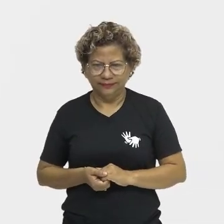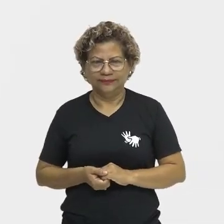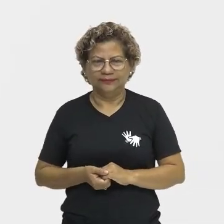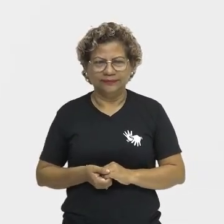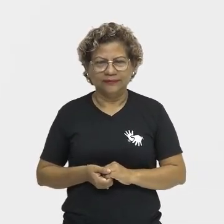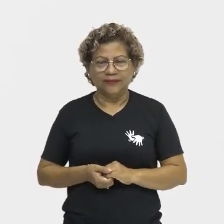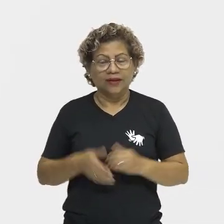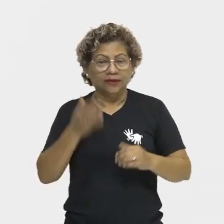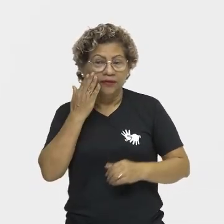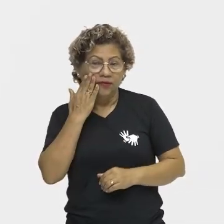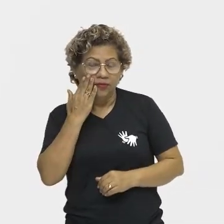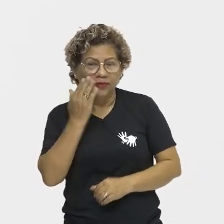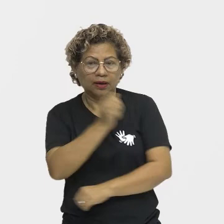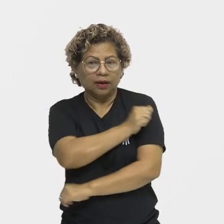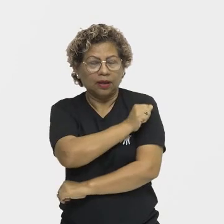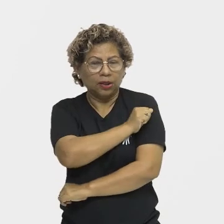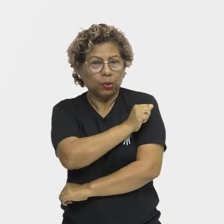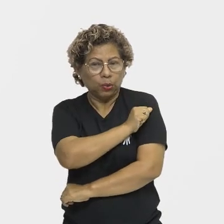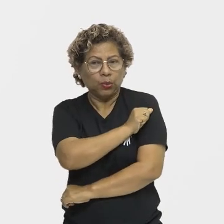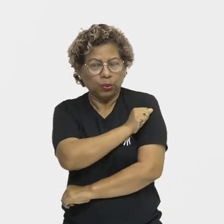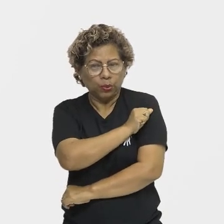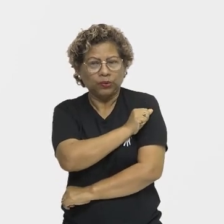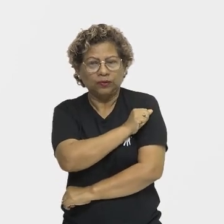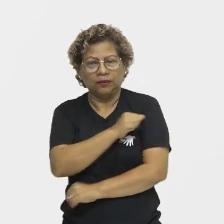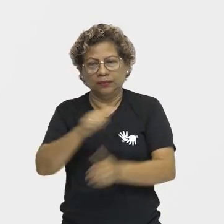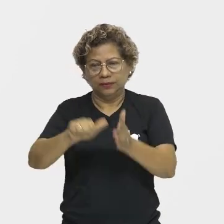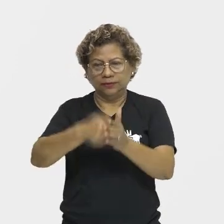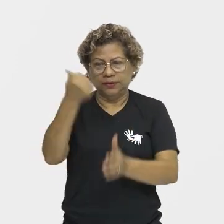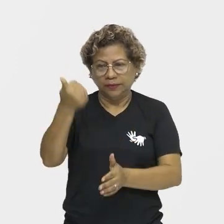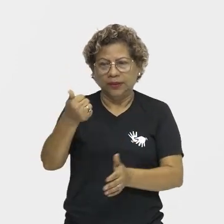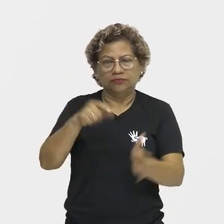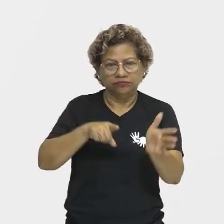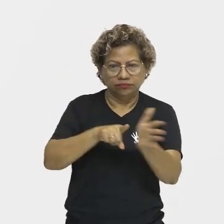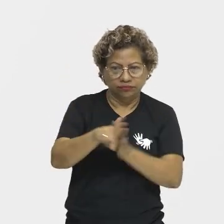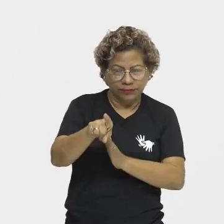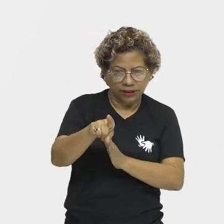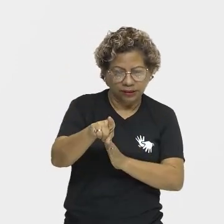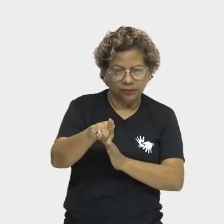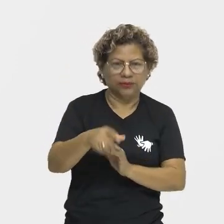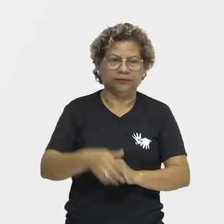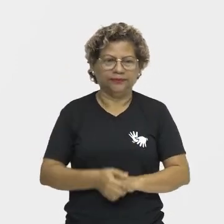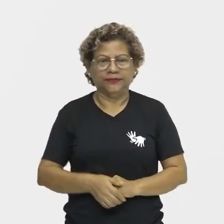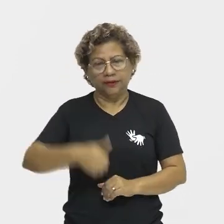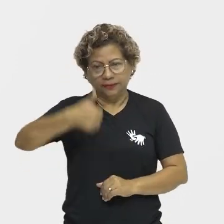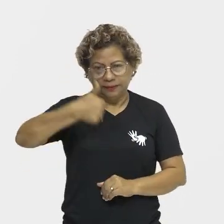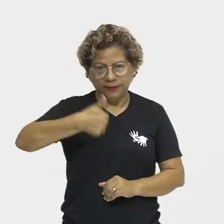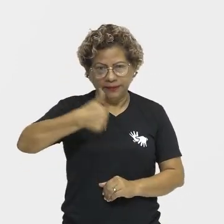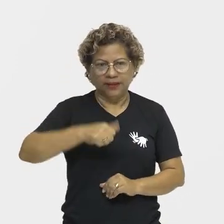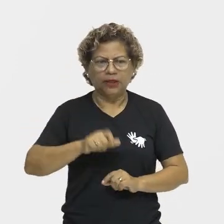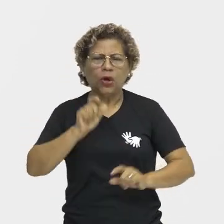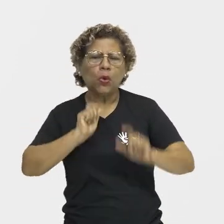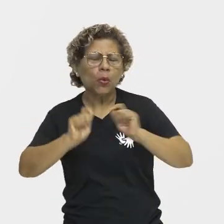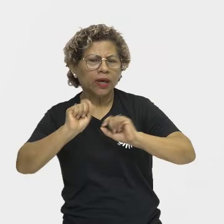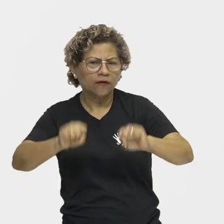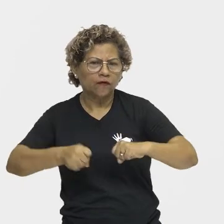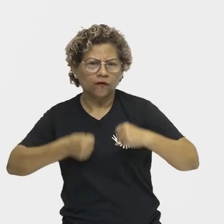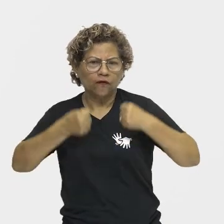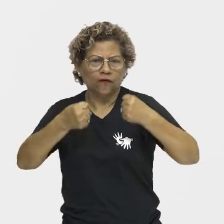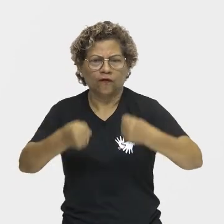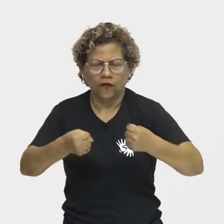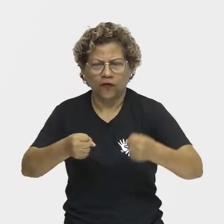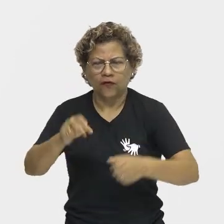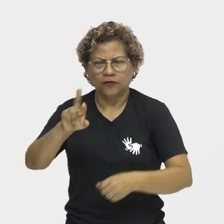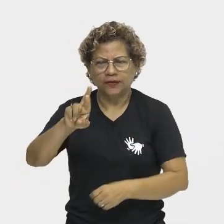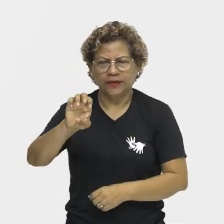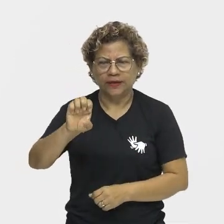Muito bem, pessoal, então aqui estão as questões da nossa dinâmica local interativa. Questão número 1. O que é força resultante? É